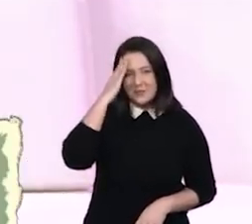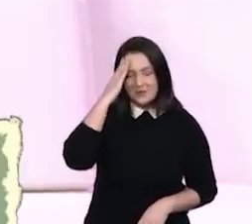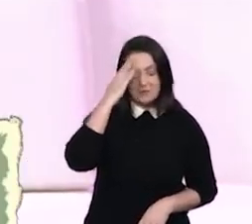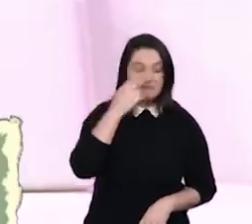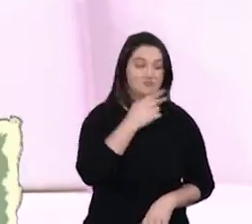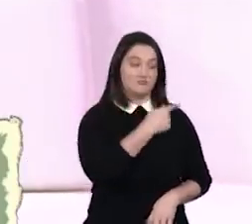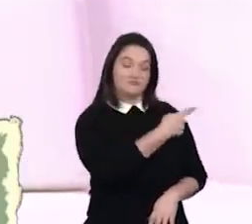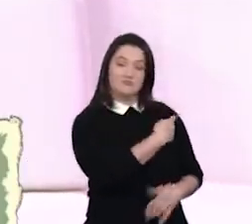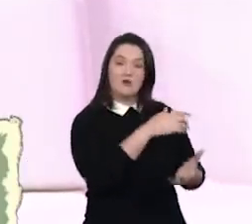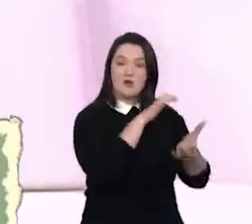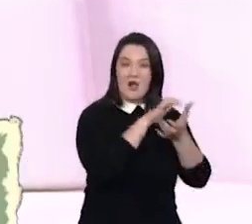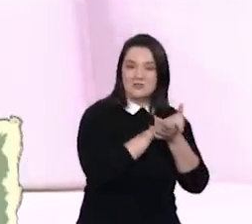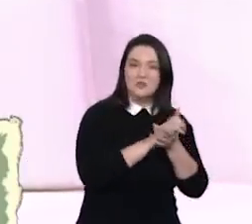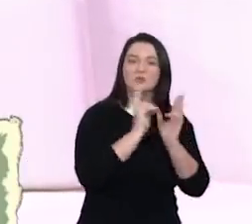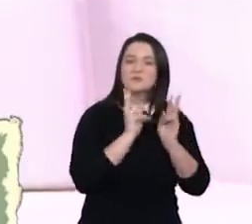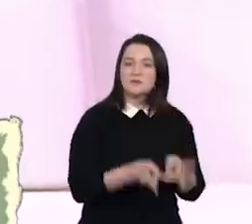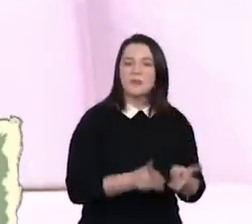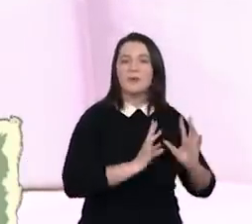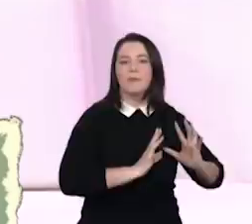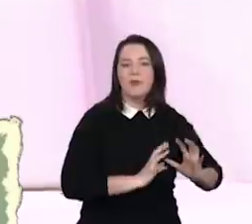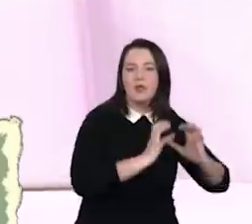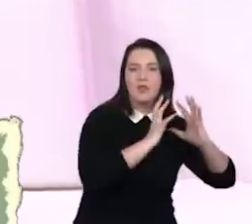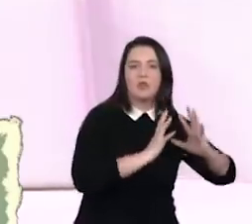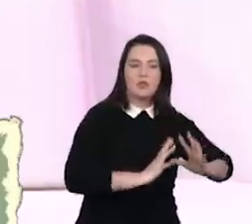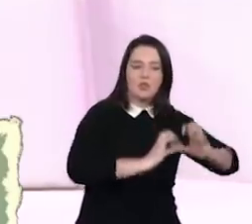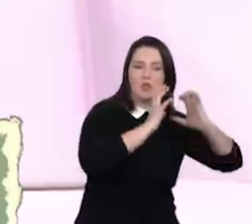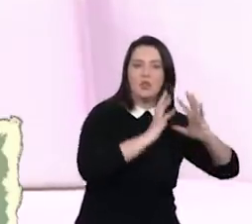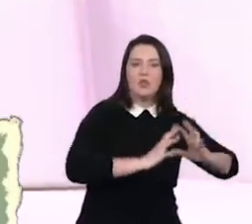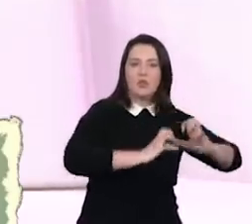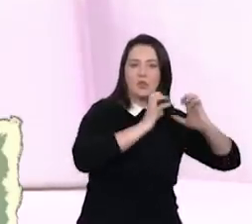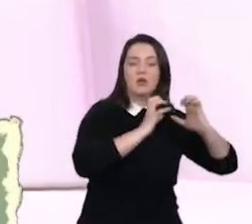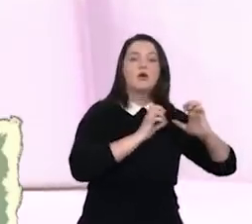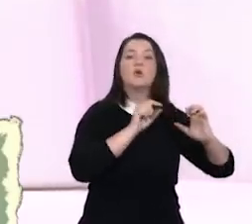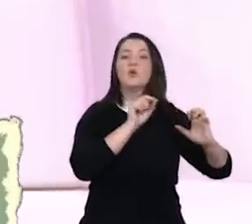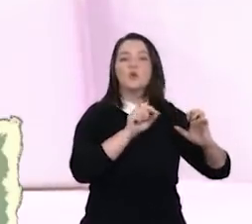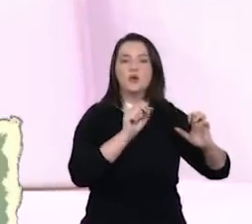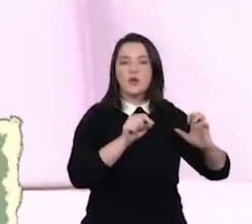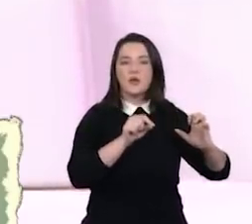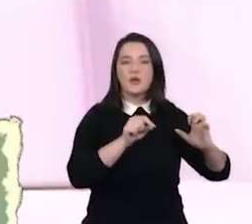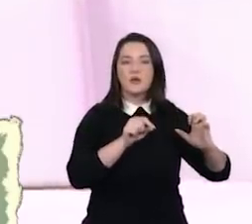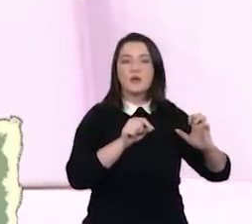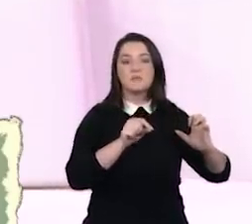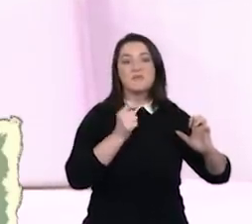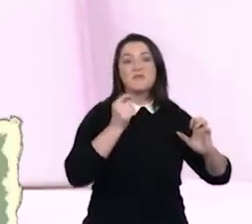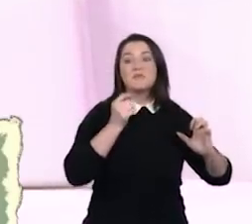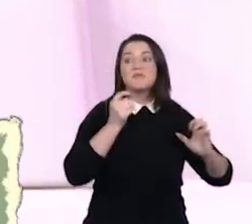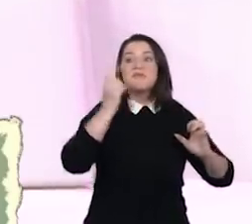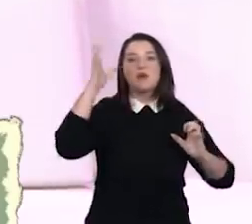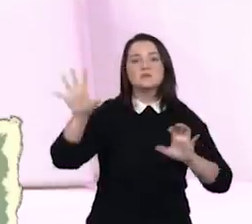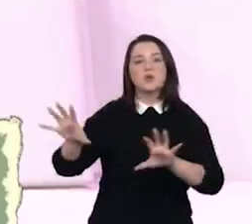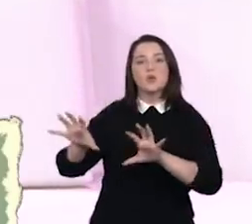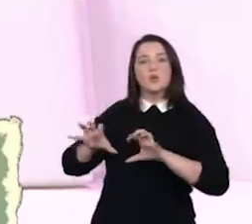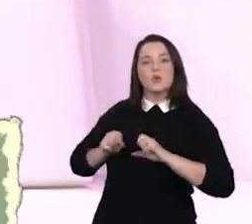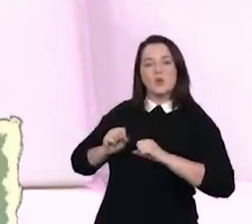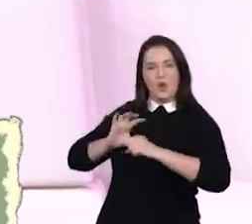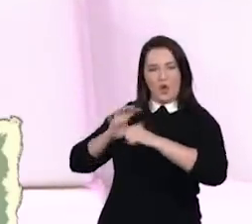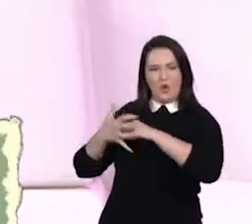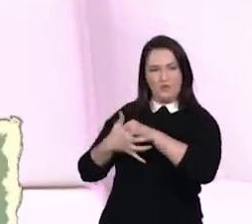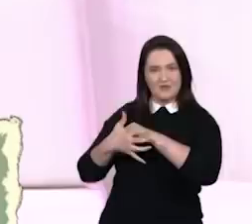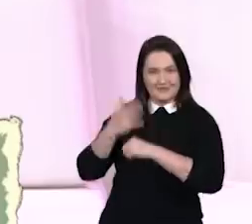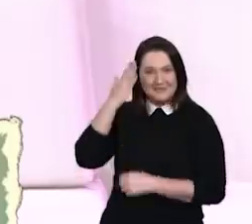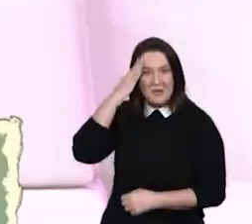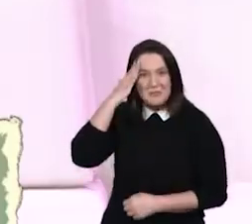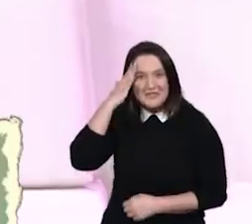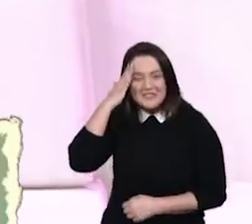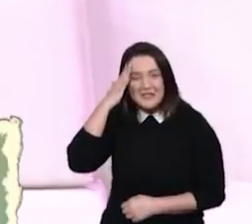casais que vivem em conflitos ficam até mais vulneráveis ao Covid-19? Isso mesmo, porque